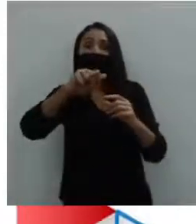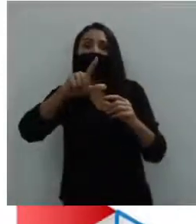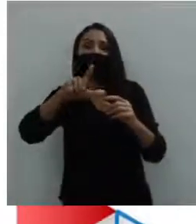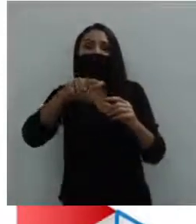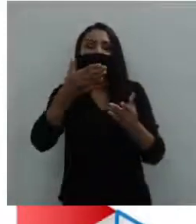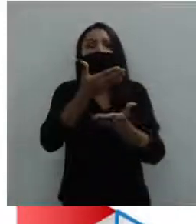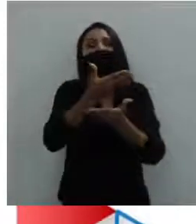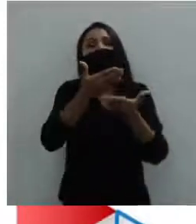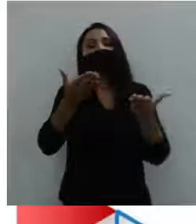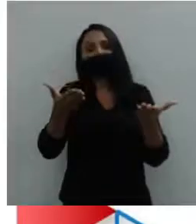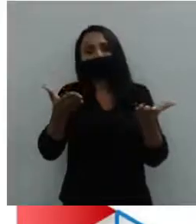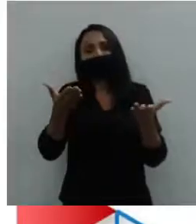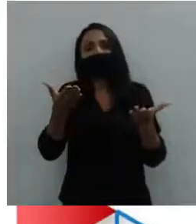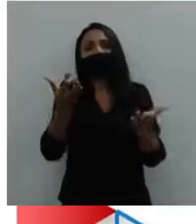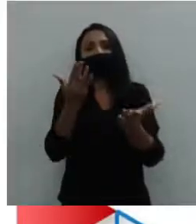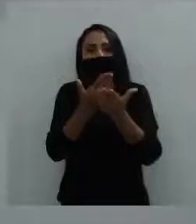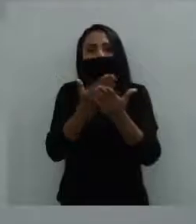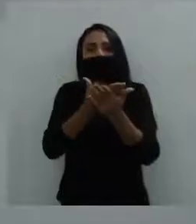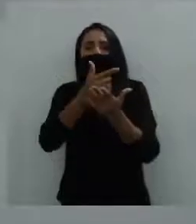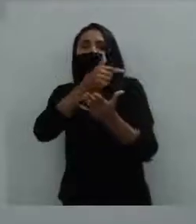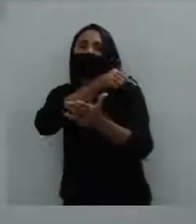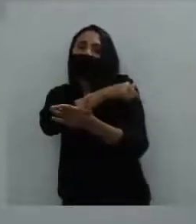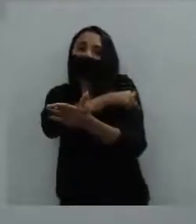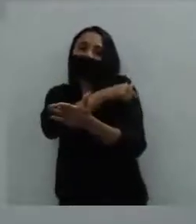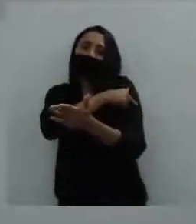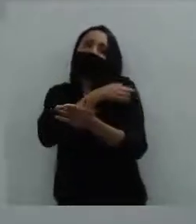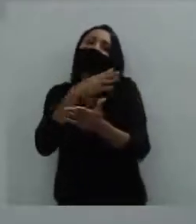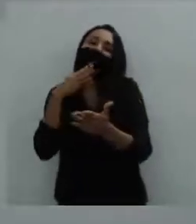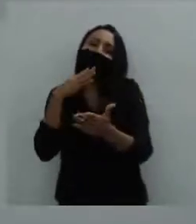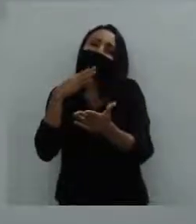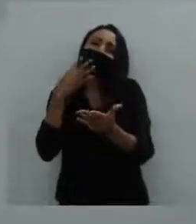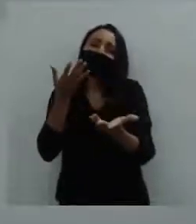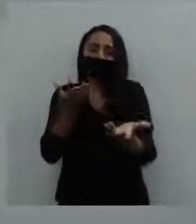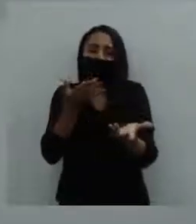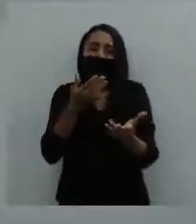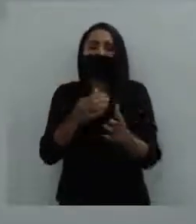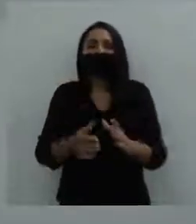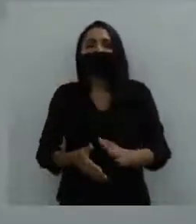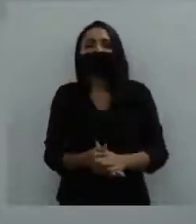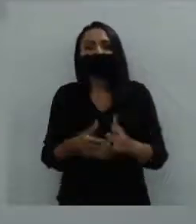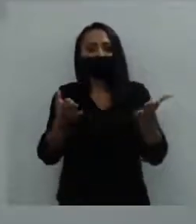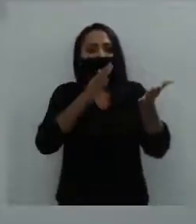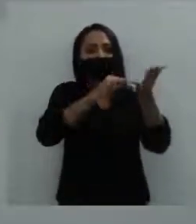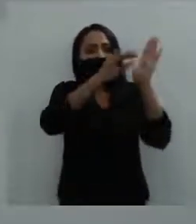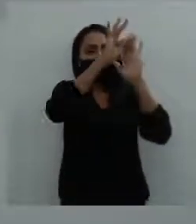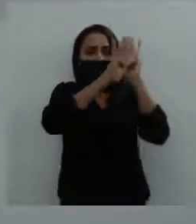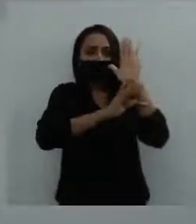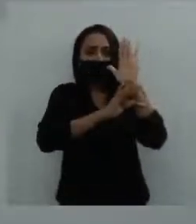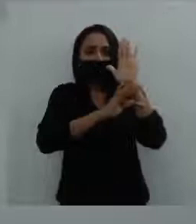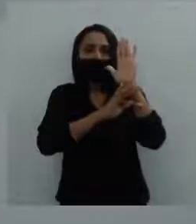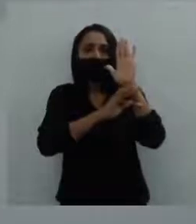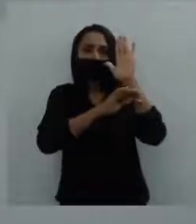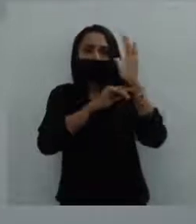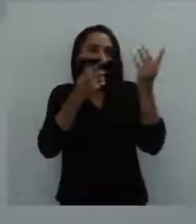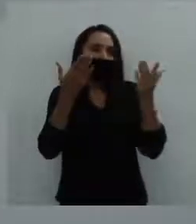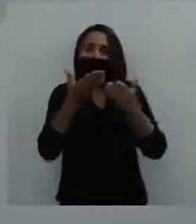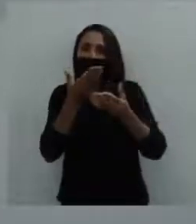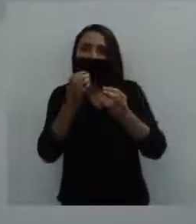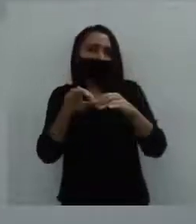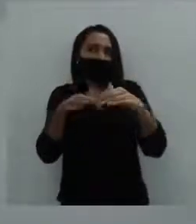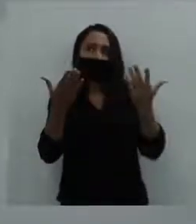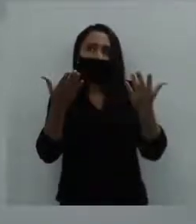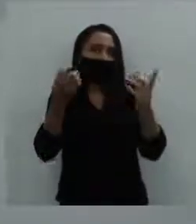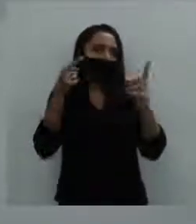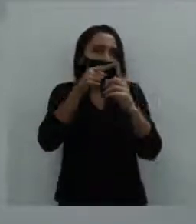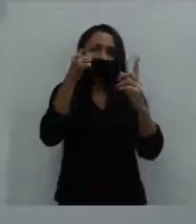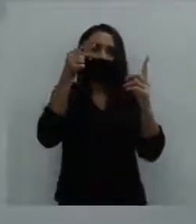vocês, como alunos do 7º ano, conhecem muito bem. Retirar do texto a sua finalidade moral.